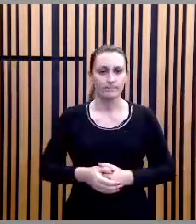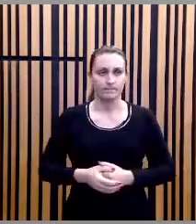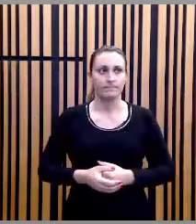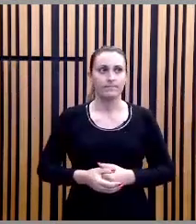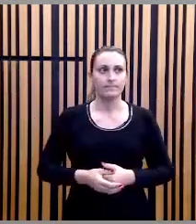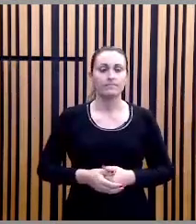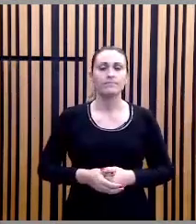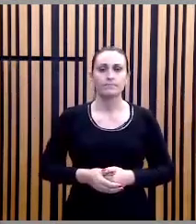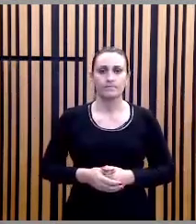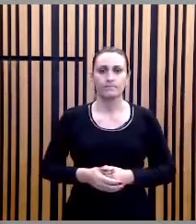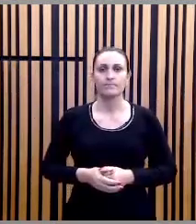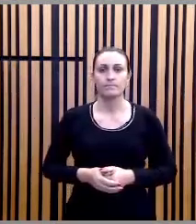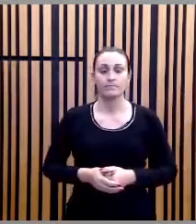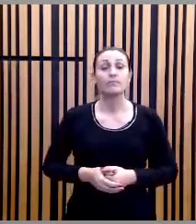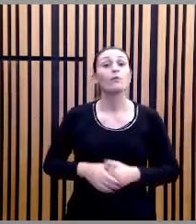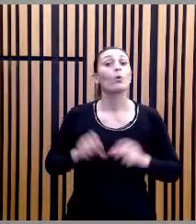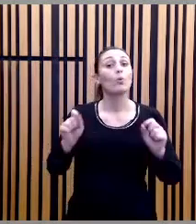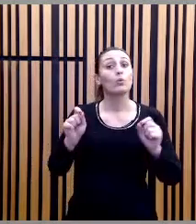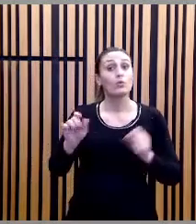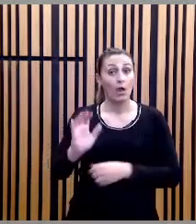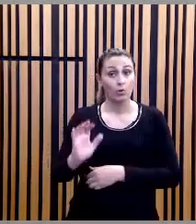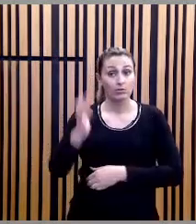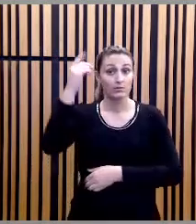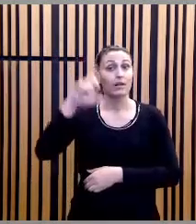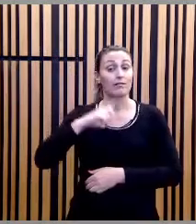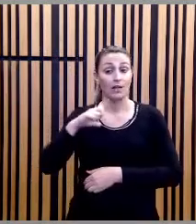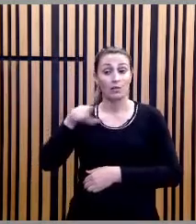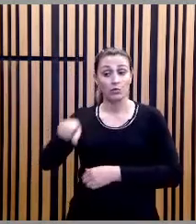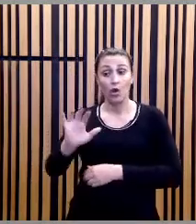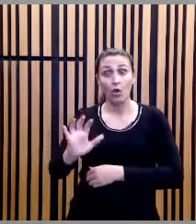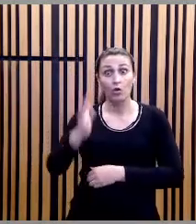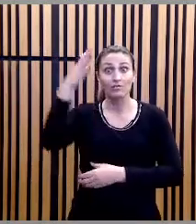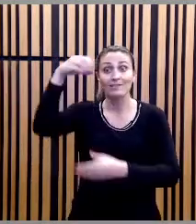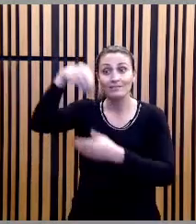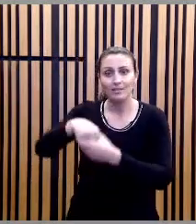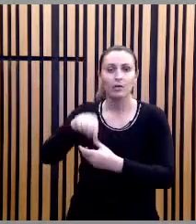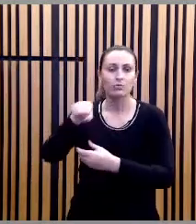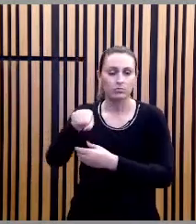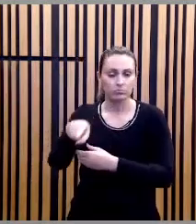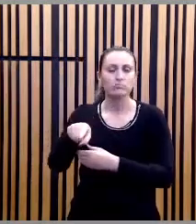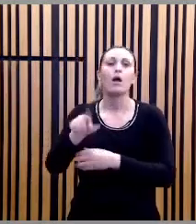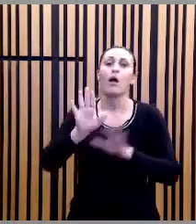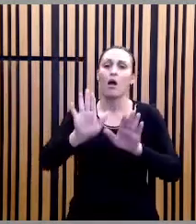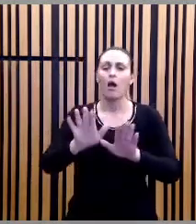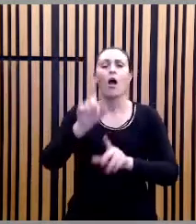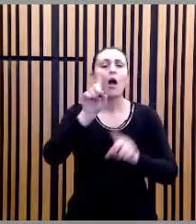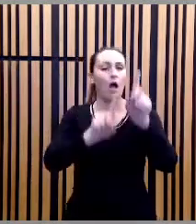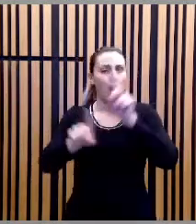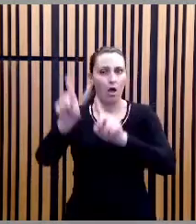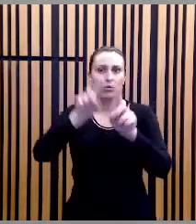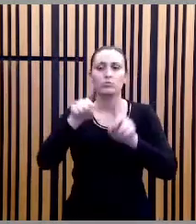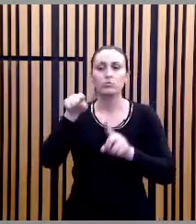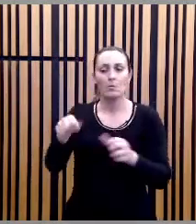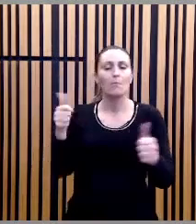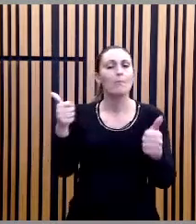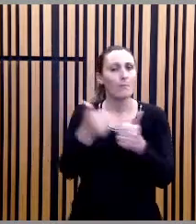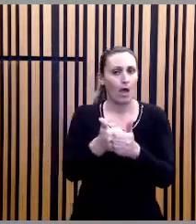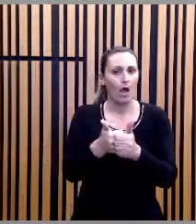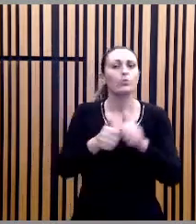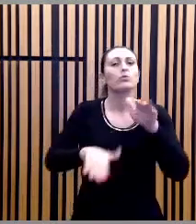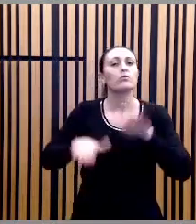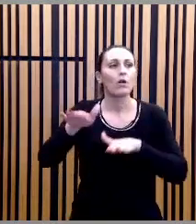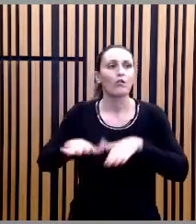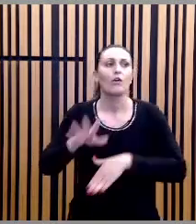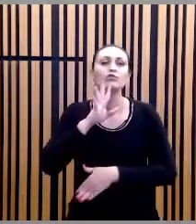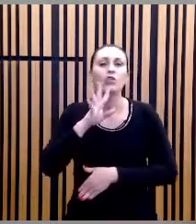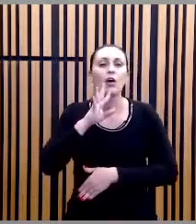uma empresa que nasceu dentro da Fundação Liberato. Alguns aqui da região, talvez que nos acompanhem,